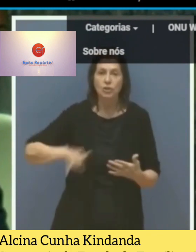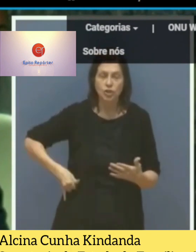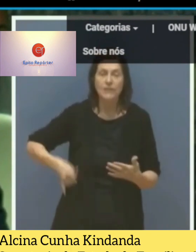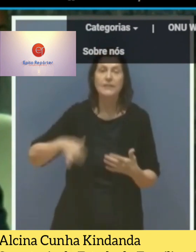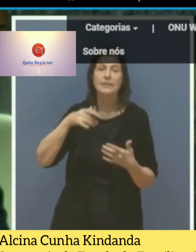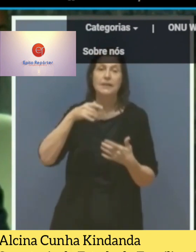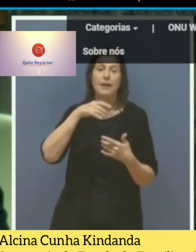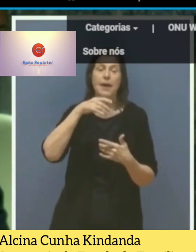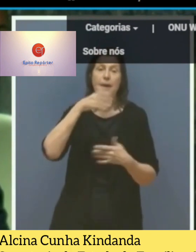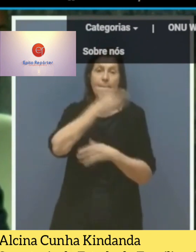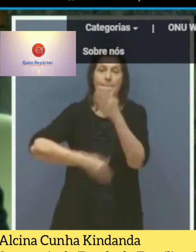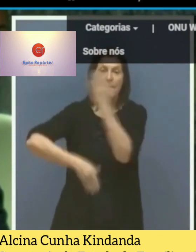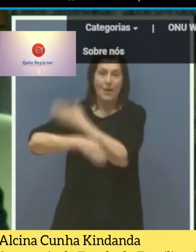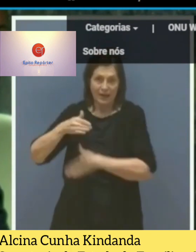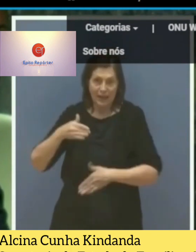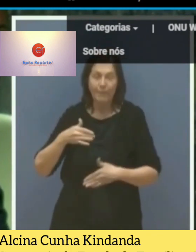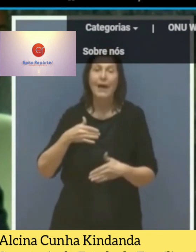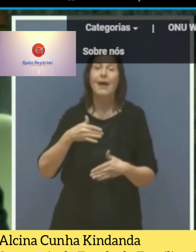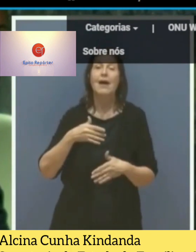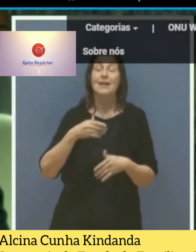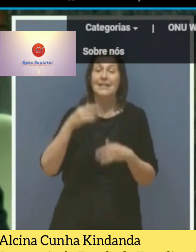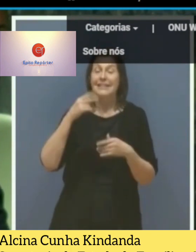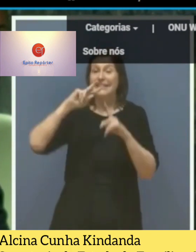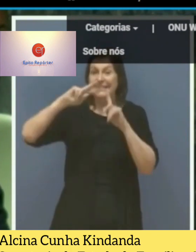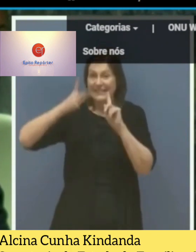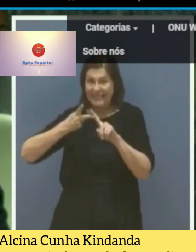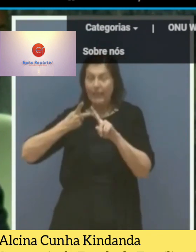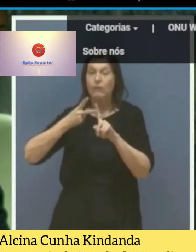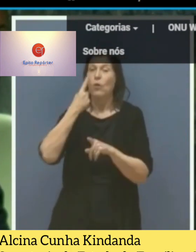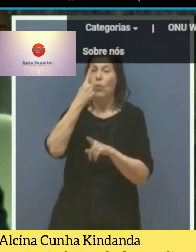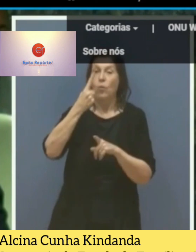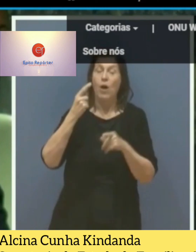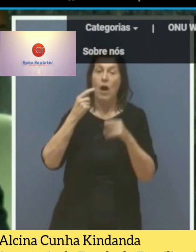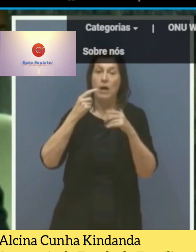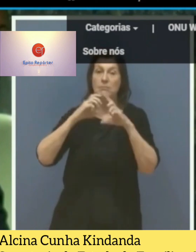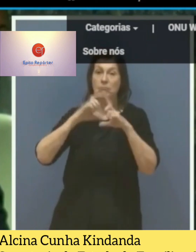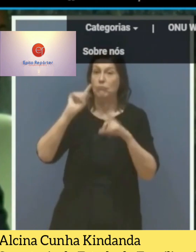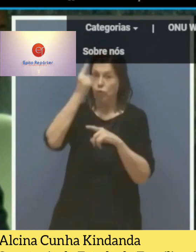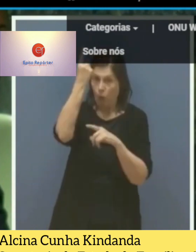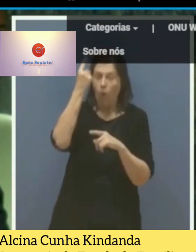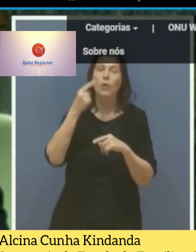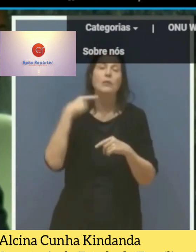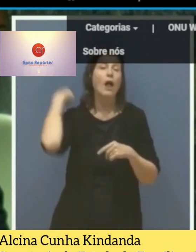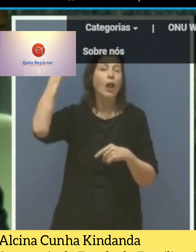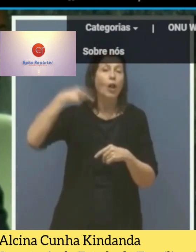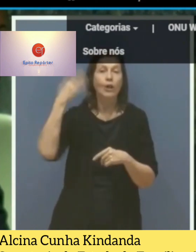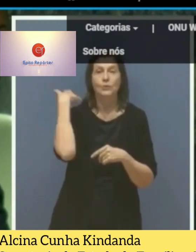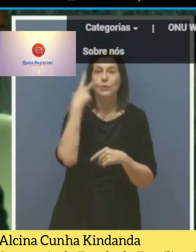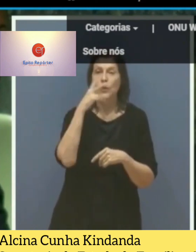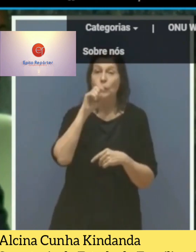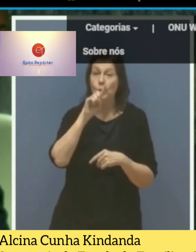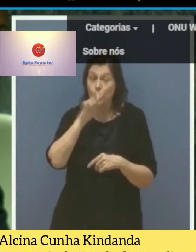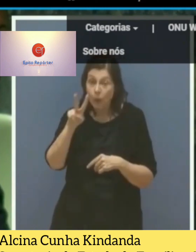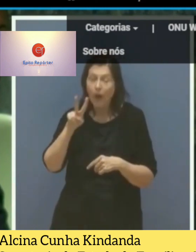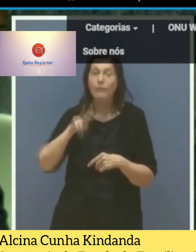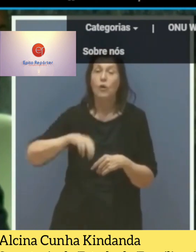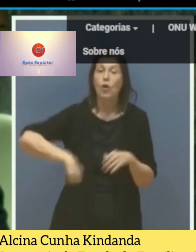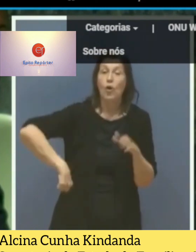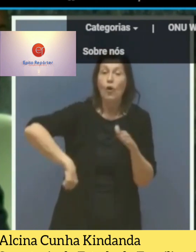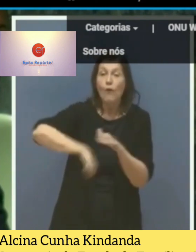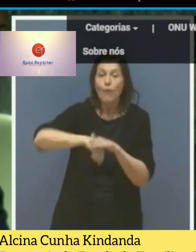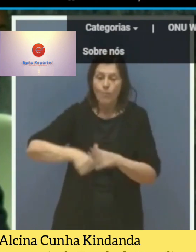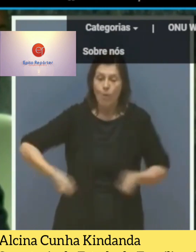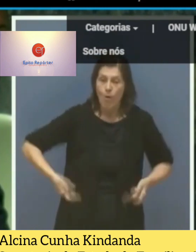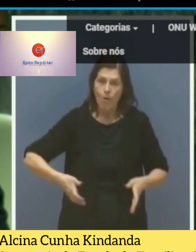na modalidade do futebol para amputados Angola é o número do ranking mundial conseguinte histórico de